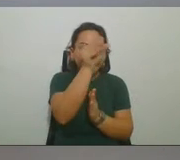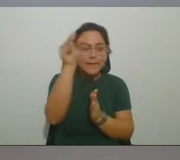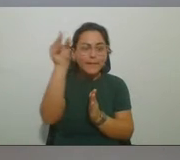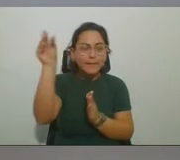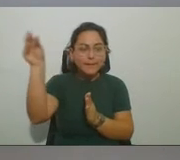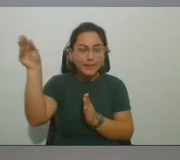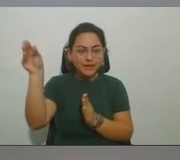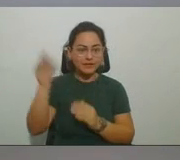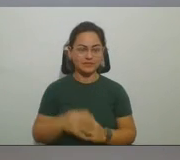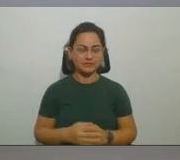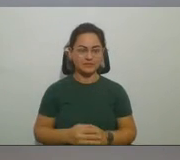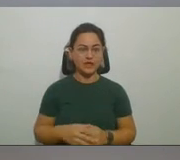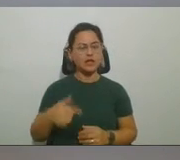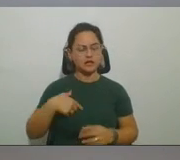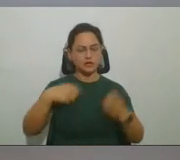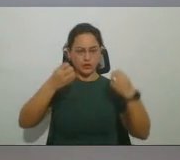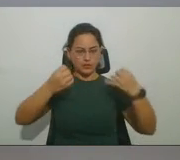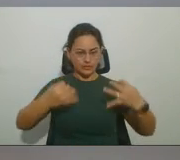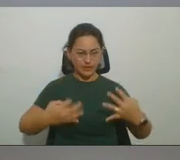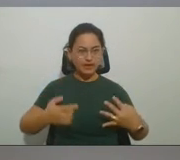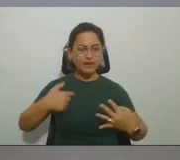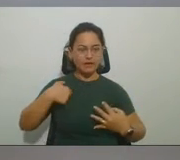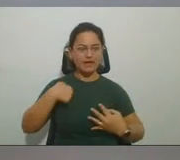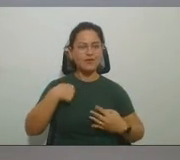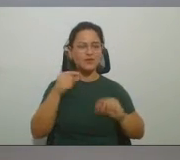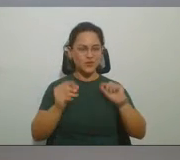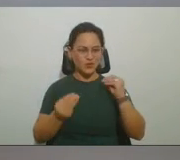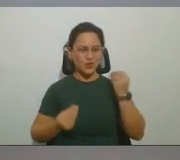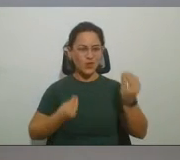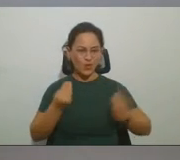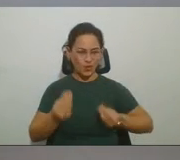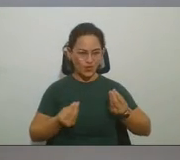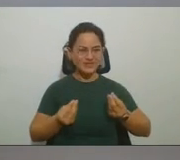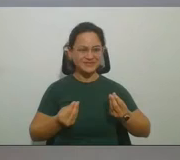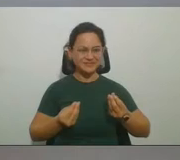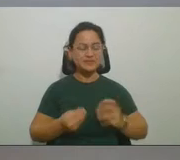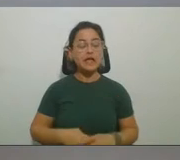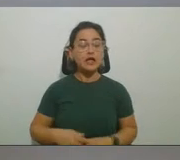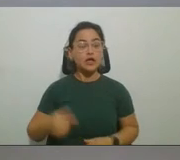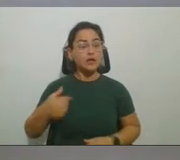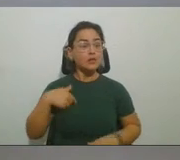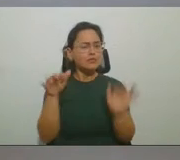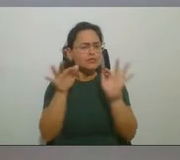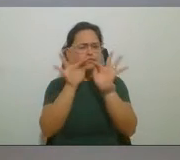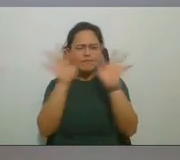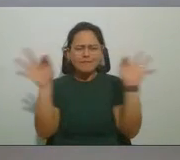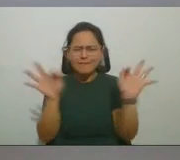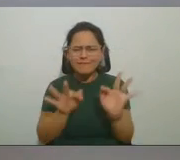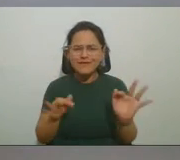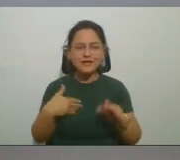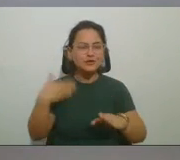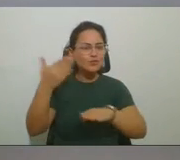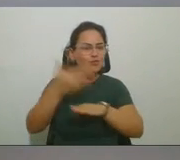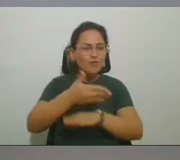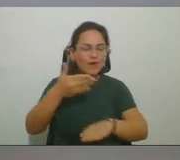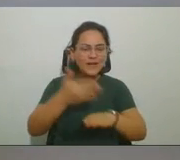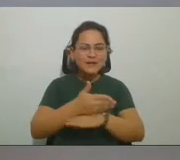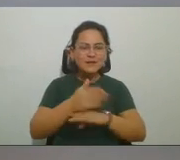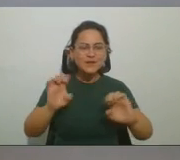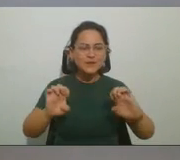Né? Feito a minha autodescrição, né? Eu digo que é com imensa alegria que eu participo deste